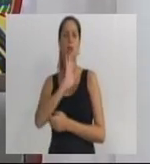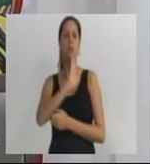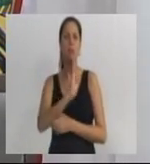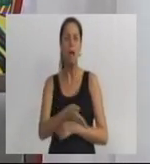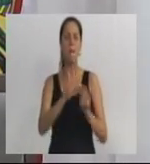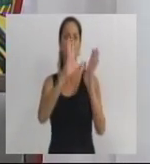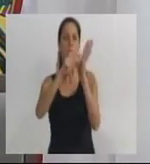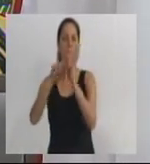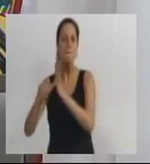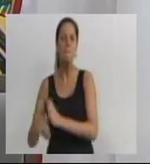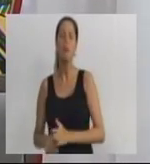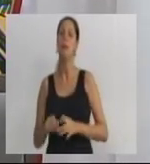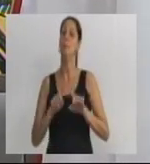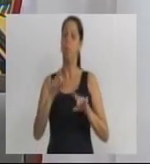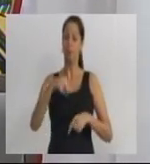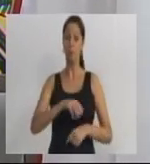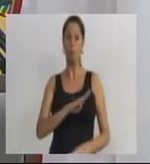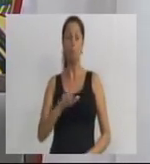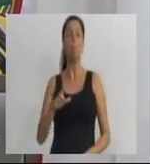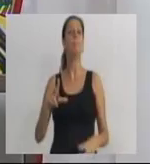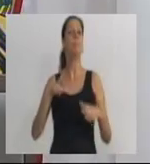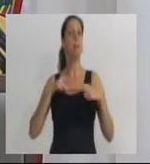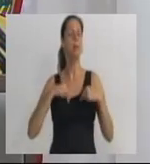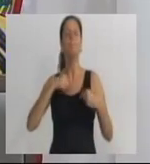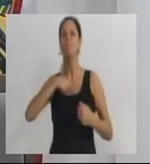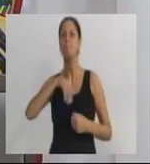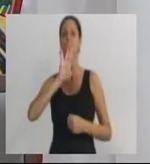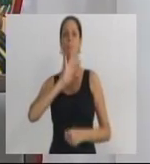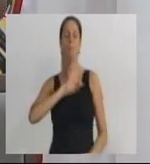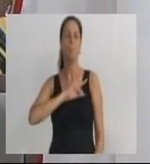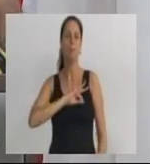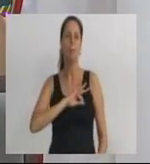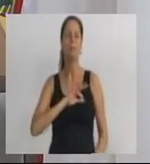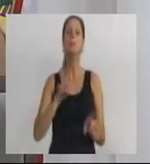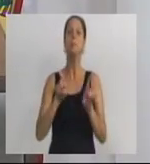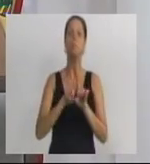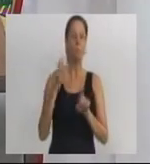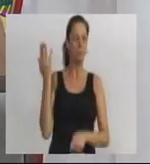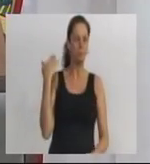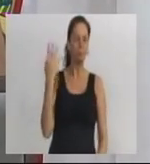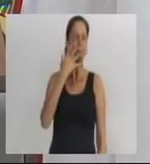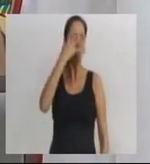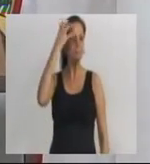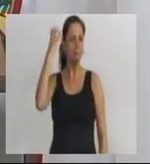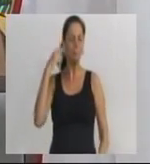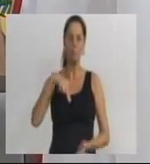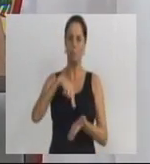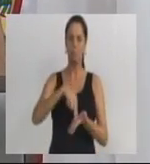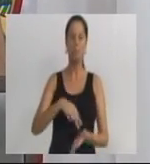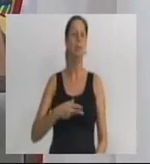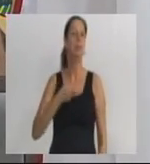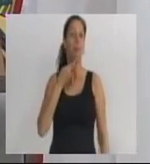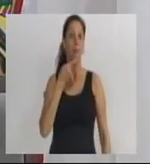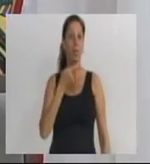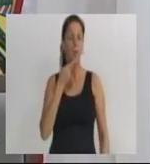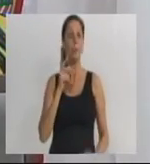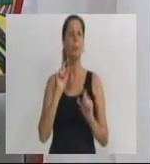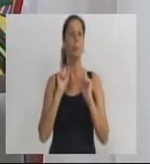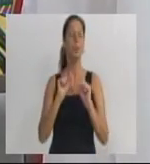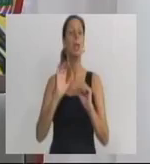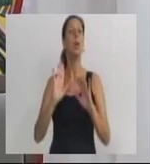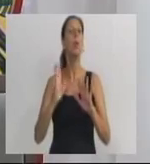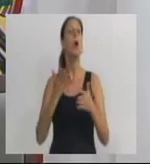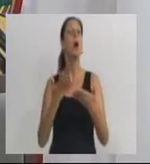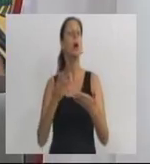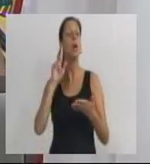Blumenau precisa e merece de mais policiais. Que nem o Ivanatis veio nessa tribuna e falou, que quando vão decidir em mandar